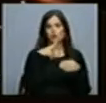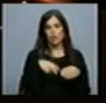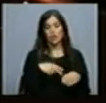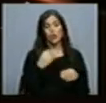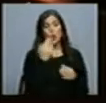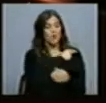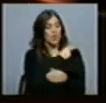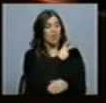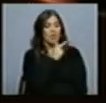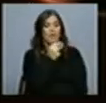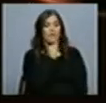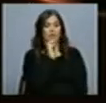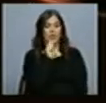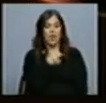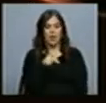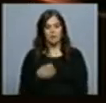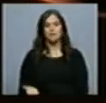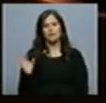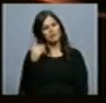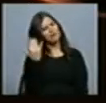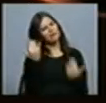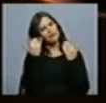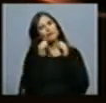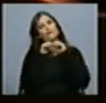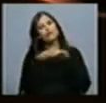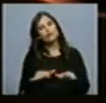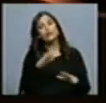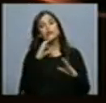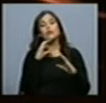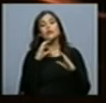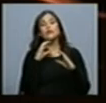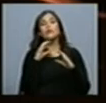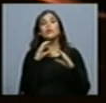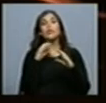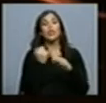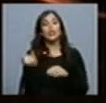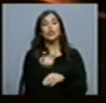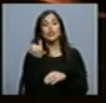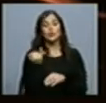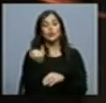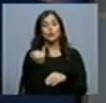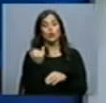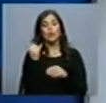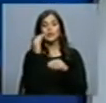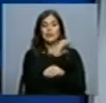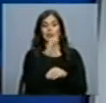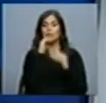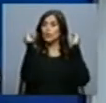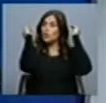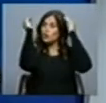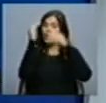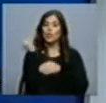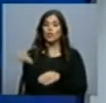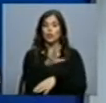notícia em todo o mundo, um comunicado que saiu do Instituto de Astrofísica e Ciências do Espaço, que é a instituição que junta